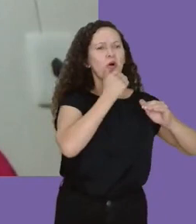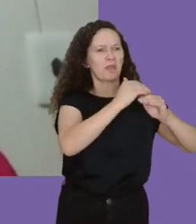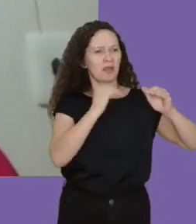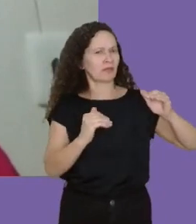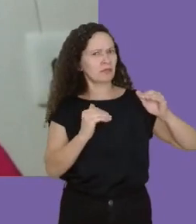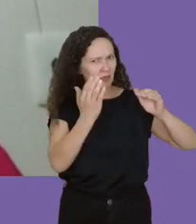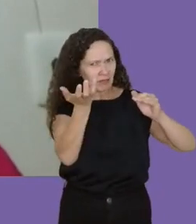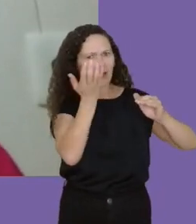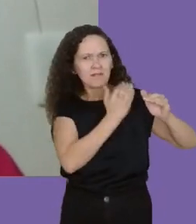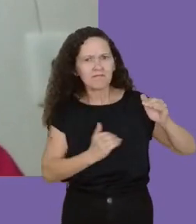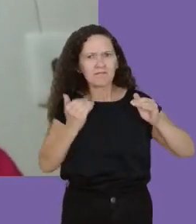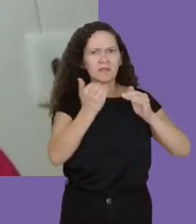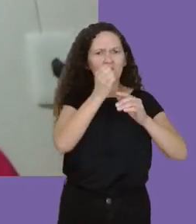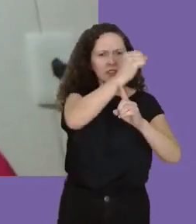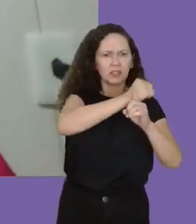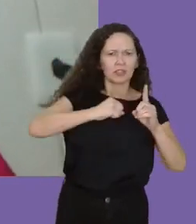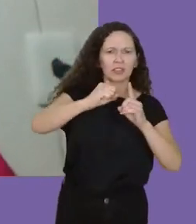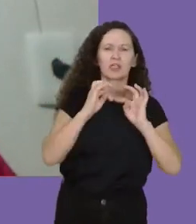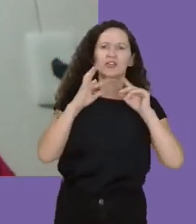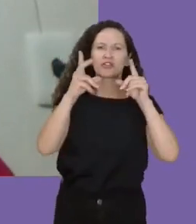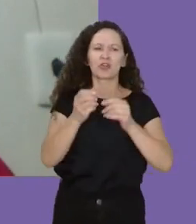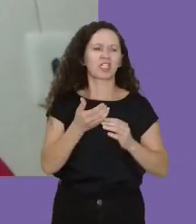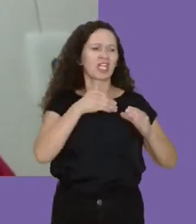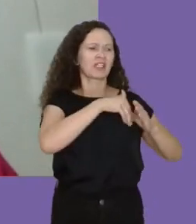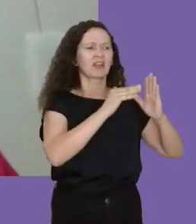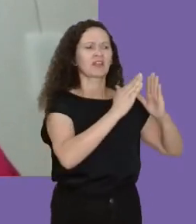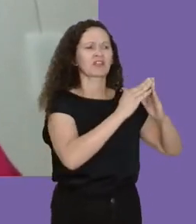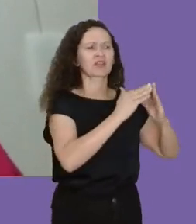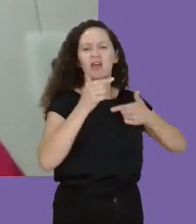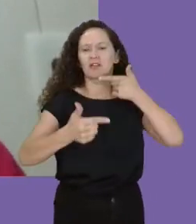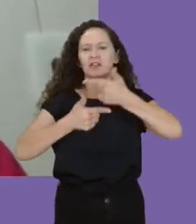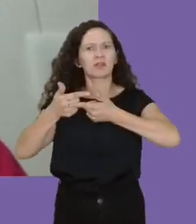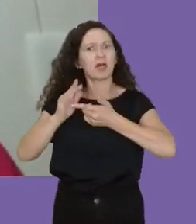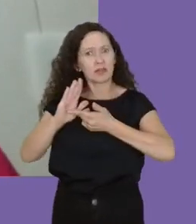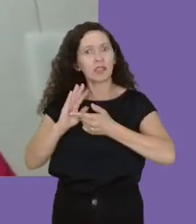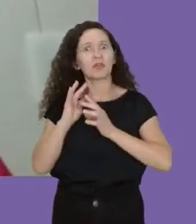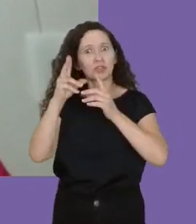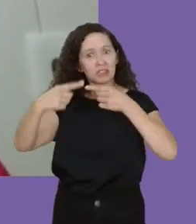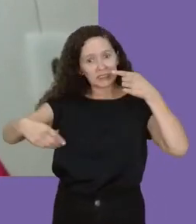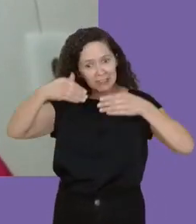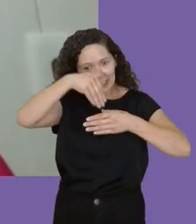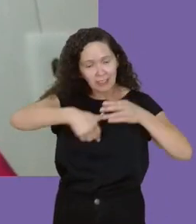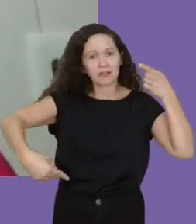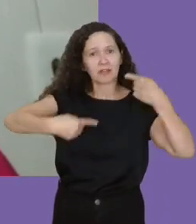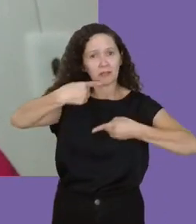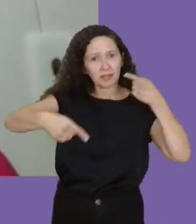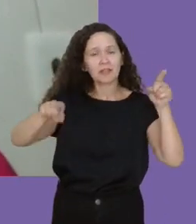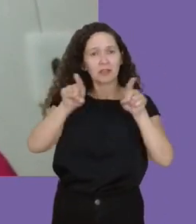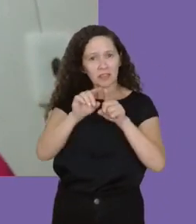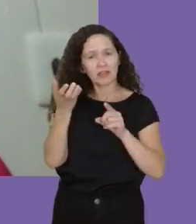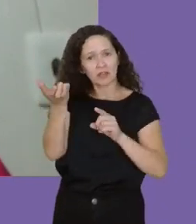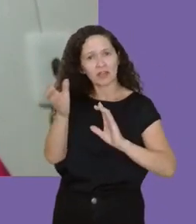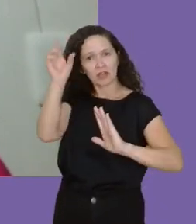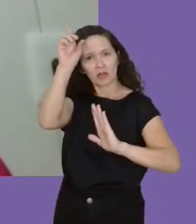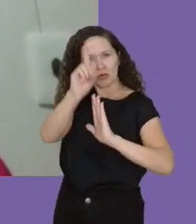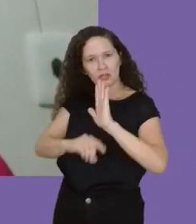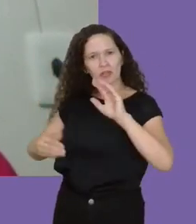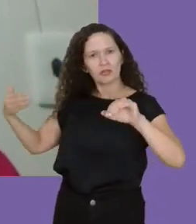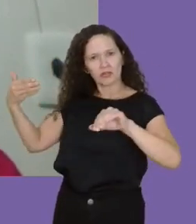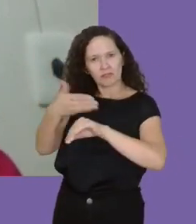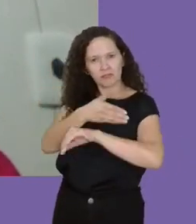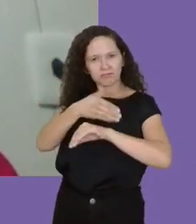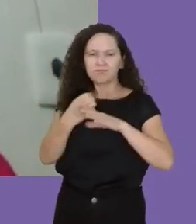Não é só dentro de casa ou no trabalho, enfim, dentro da política também. O direito de participar,